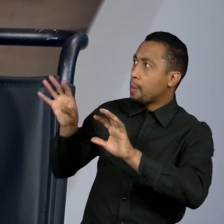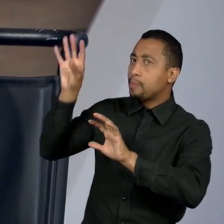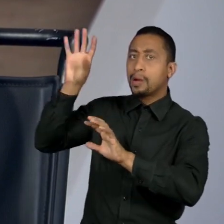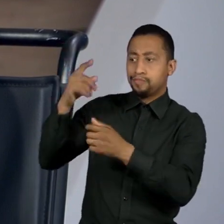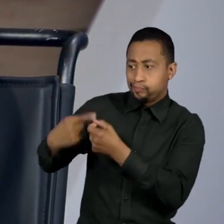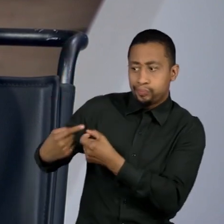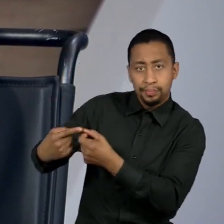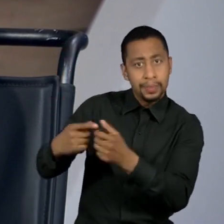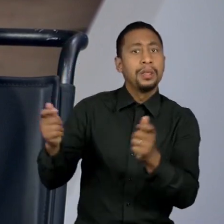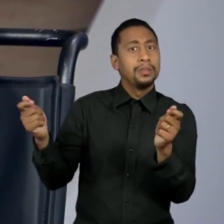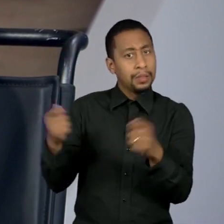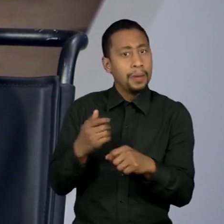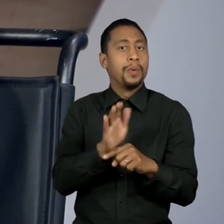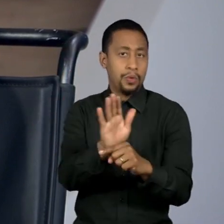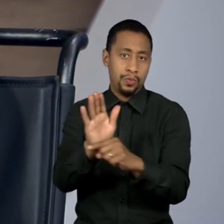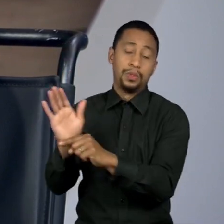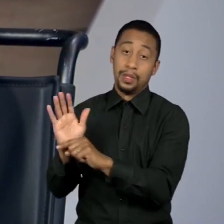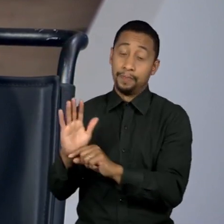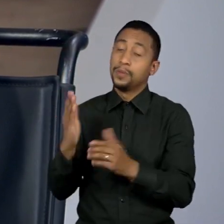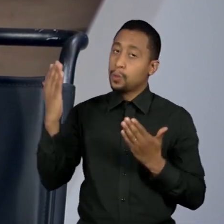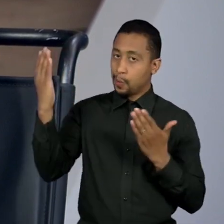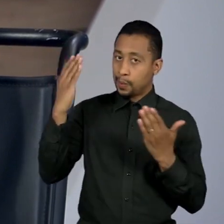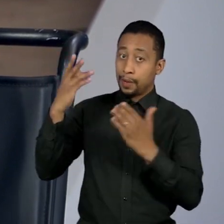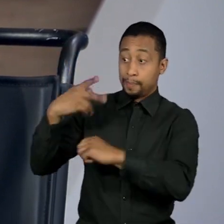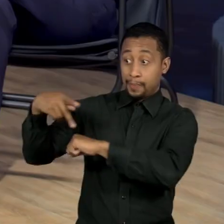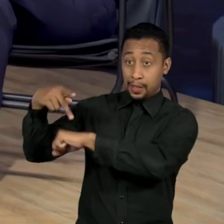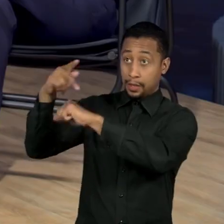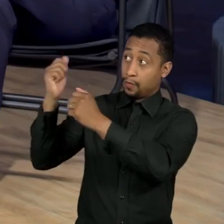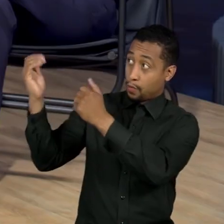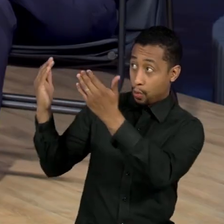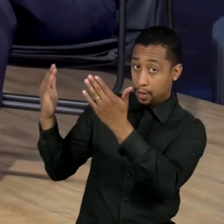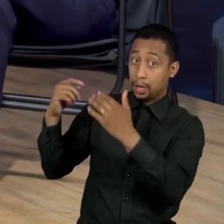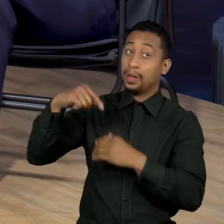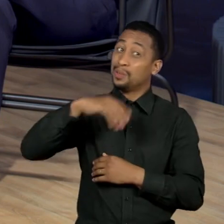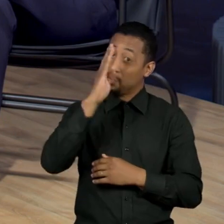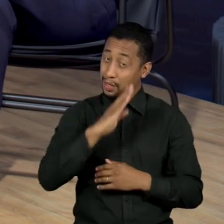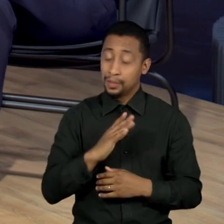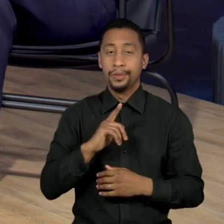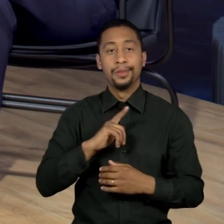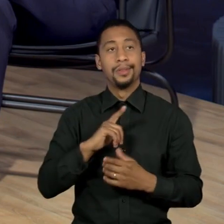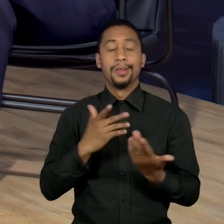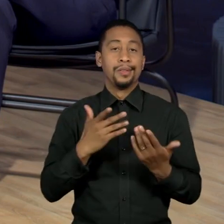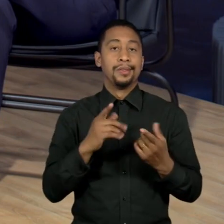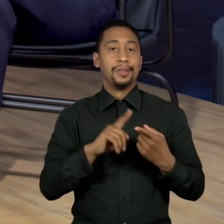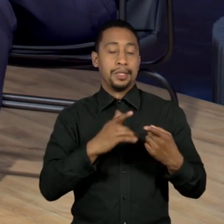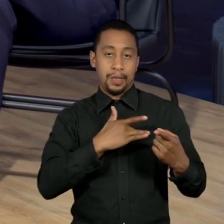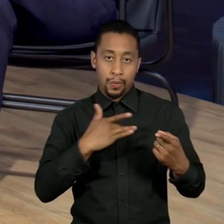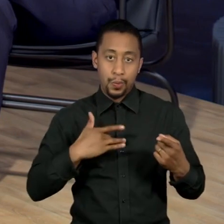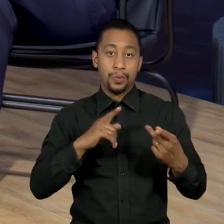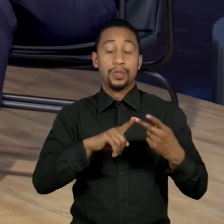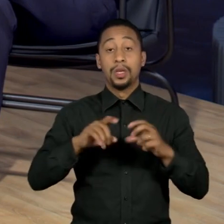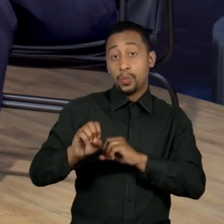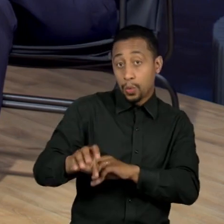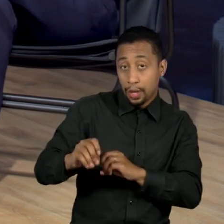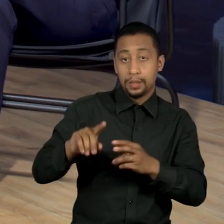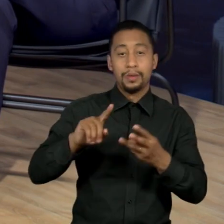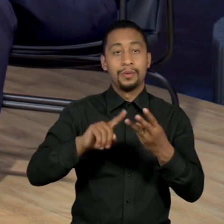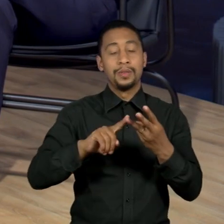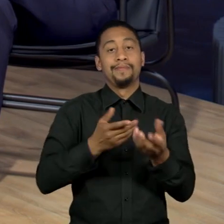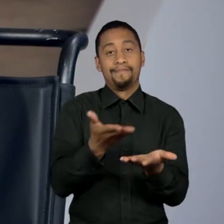chamar a atenção para a potencialidade do Brasil no tocante à integração das pessoas. Temos um